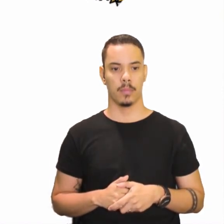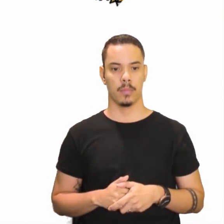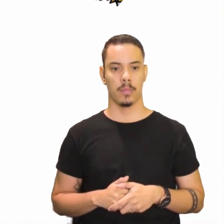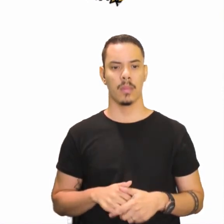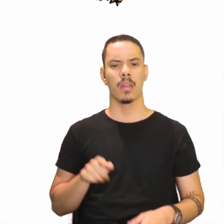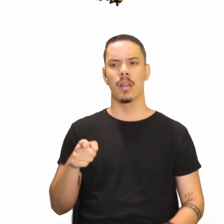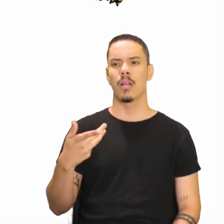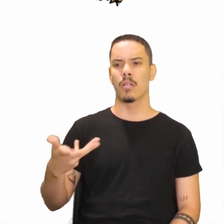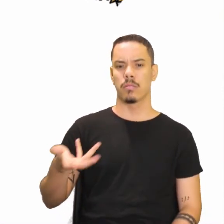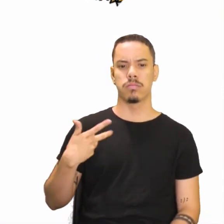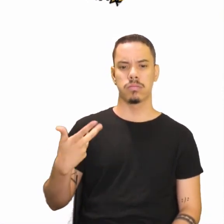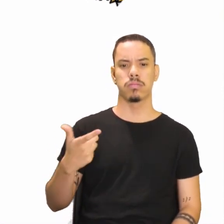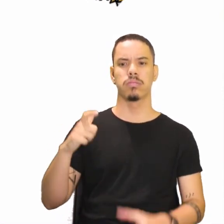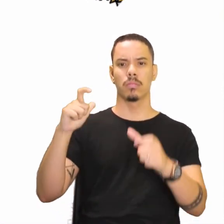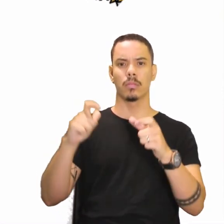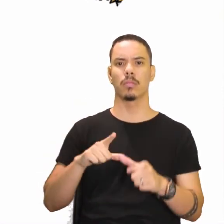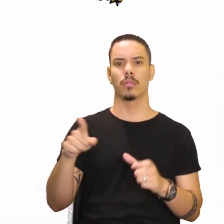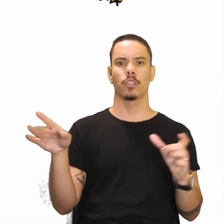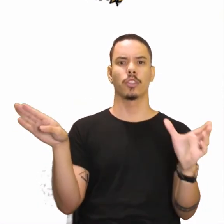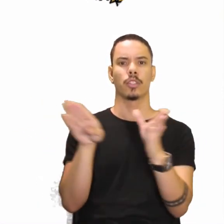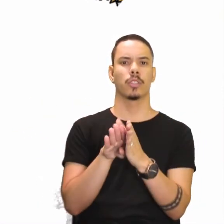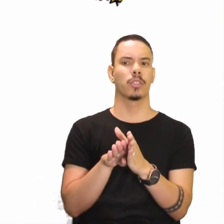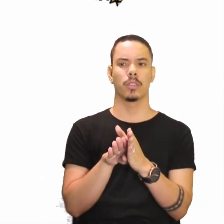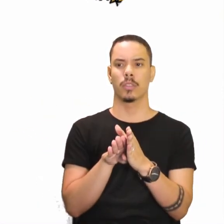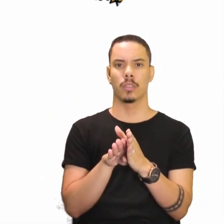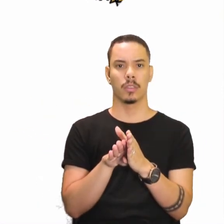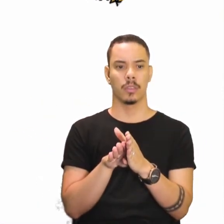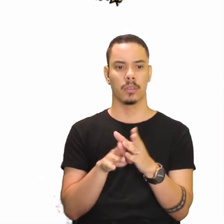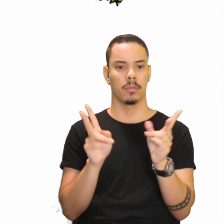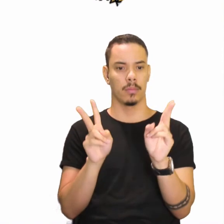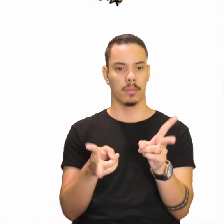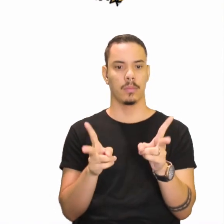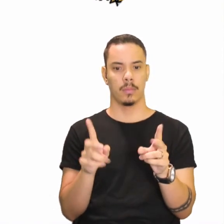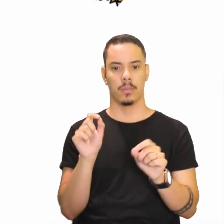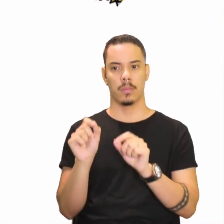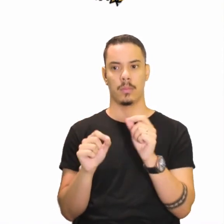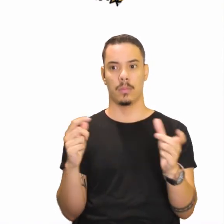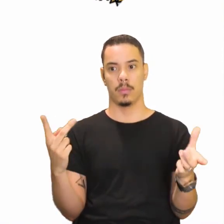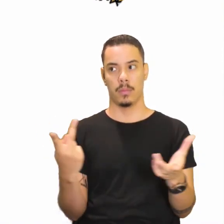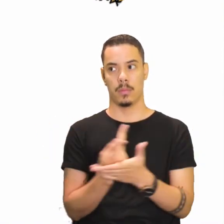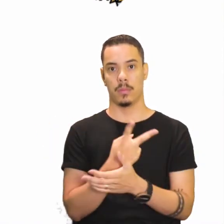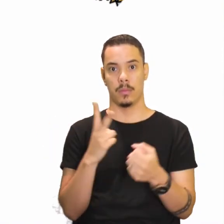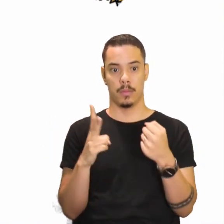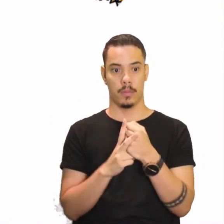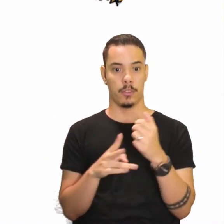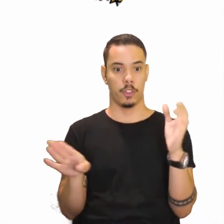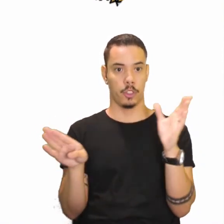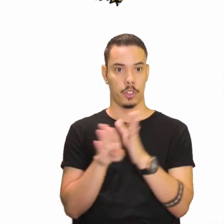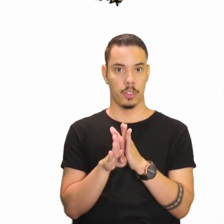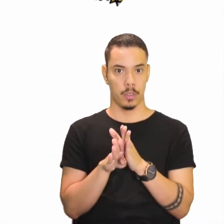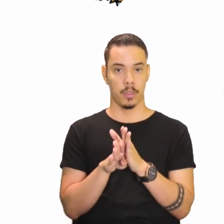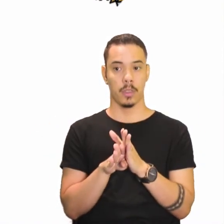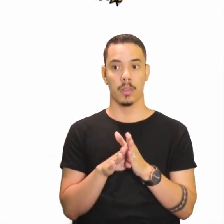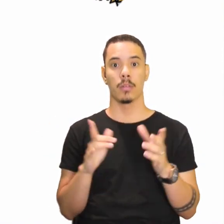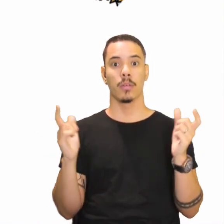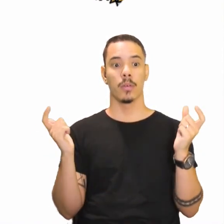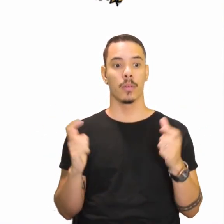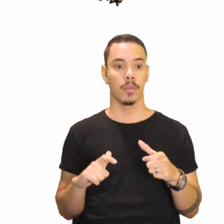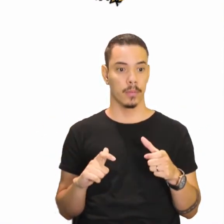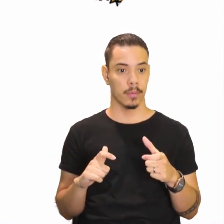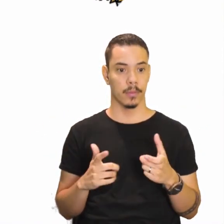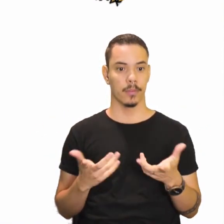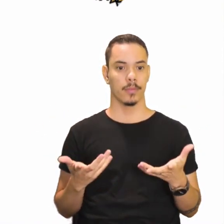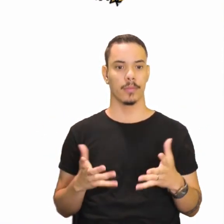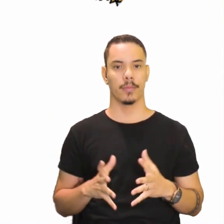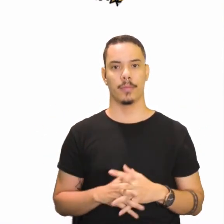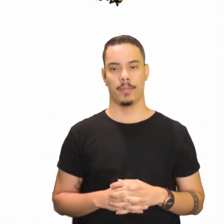Com essa pressa, aonde você pretende chegar? A mesma coisa acontece com o verbo chegar. Chegar a algum